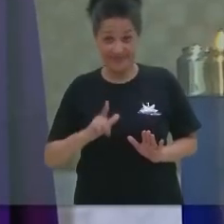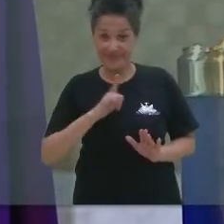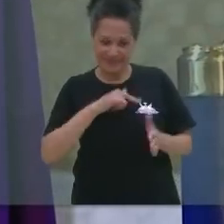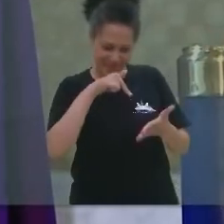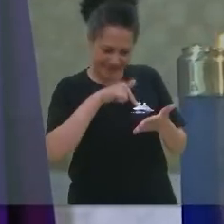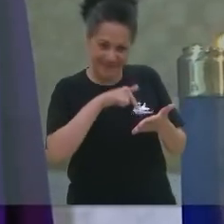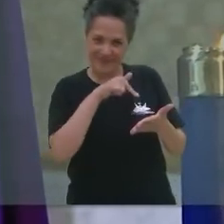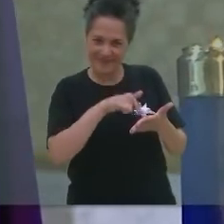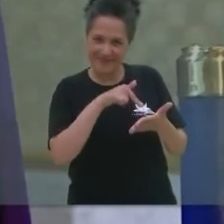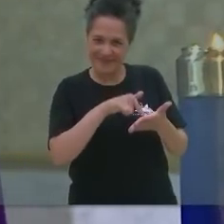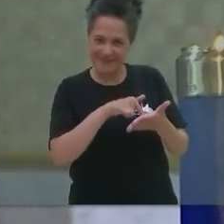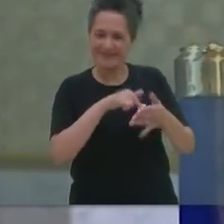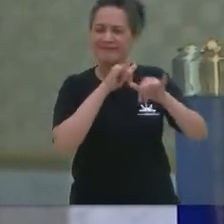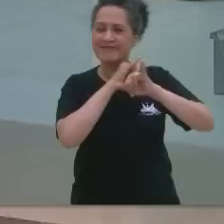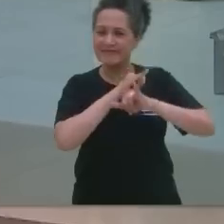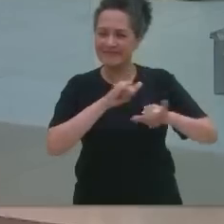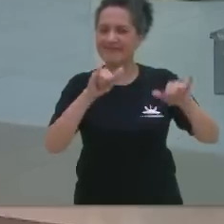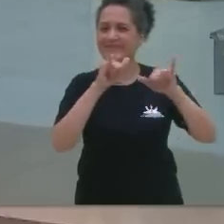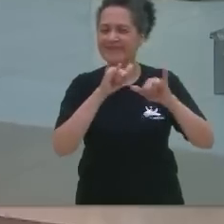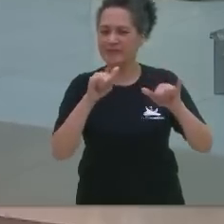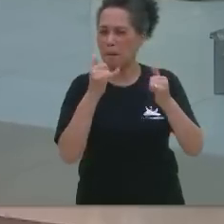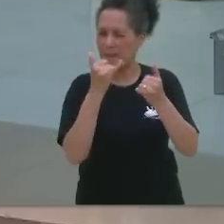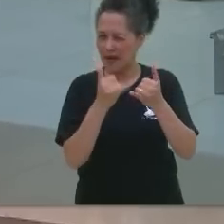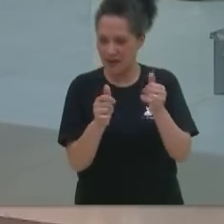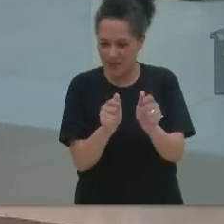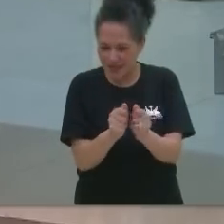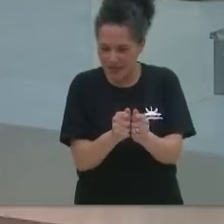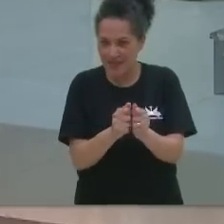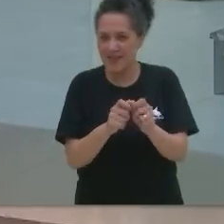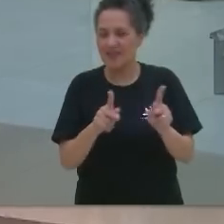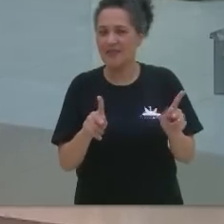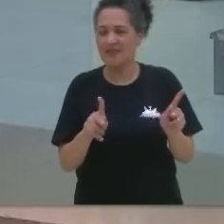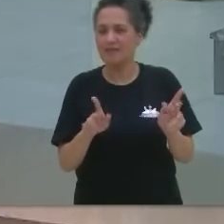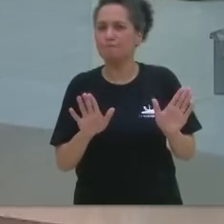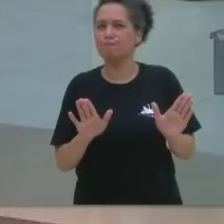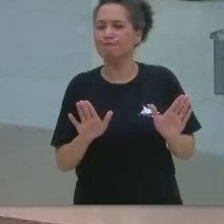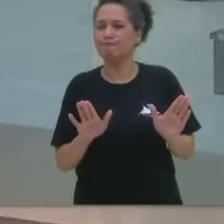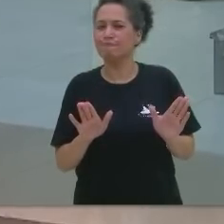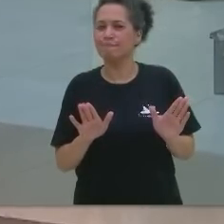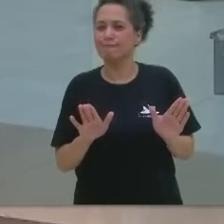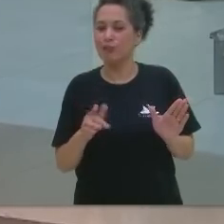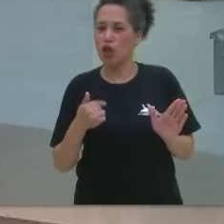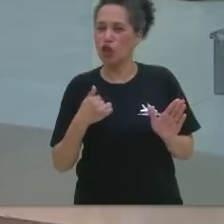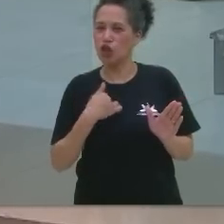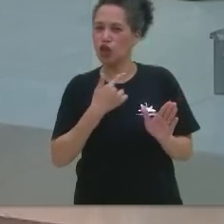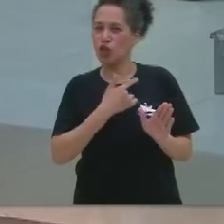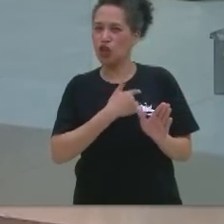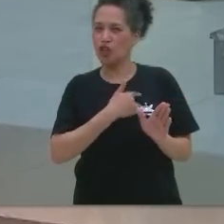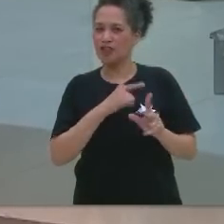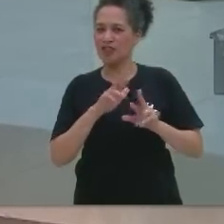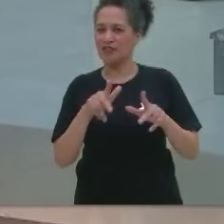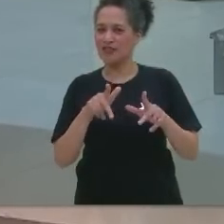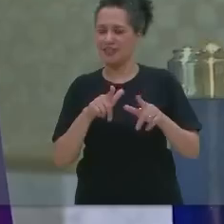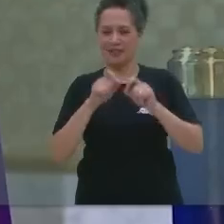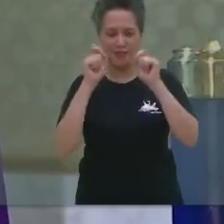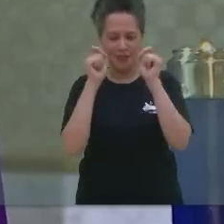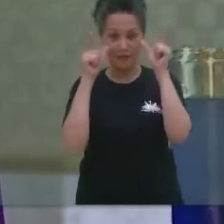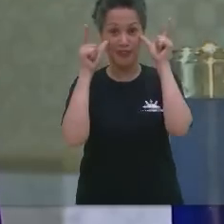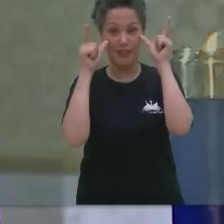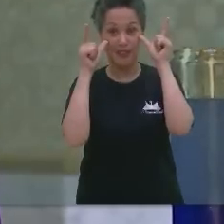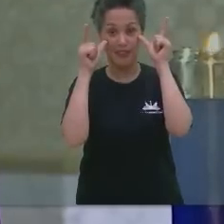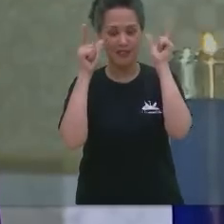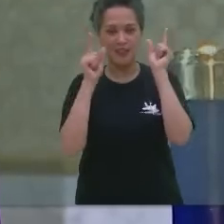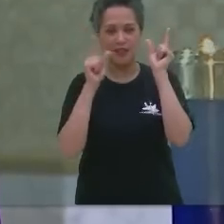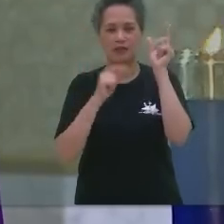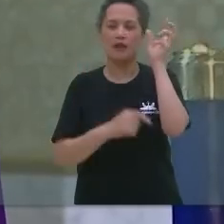Evangelho, é o oposto de estar vigilante, é estar dormindo.